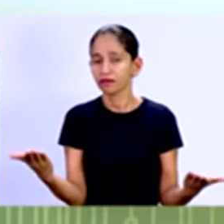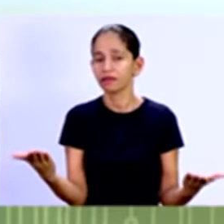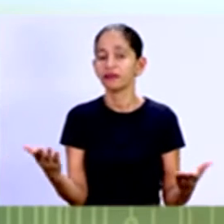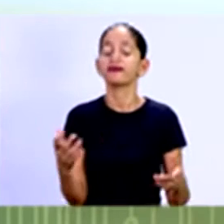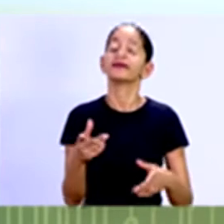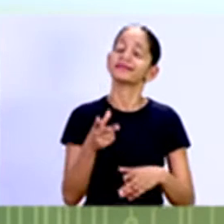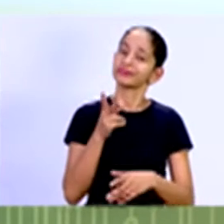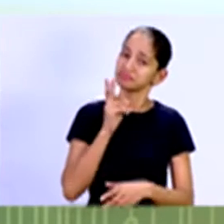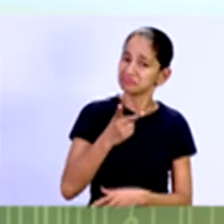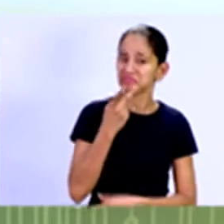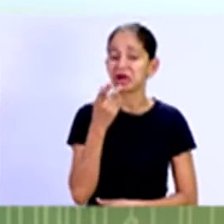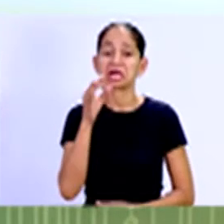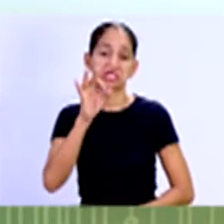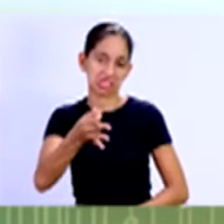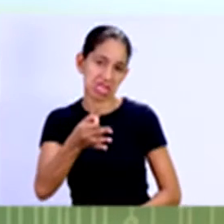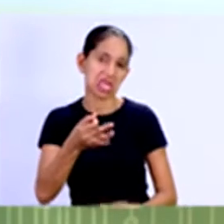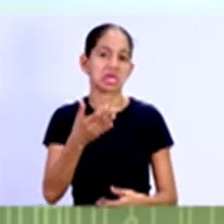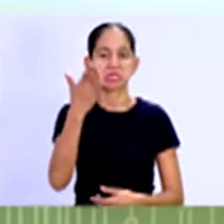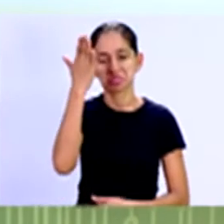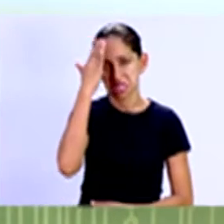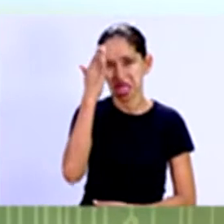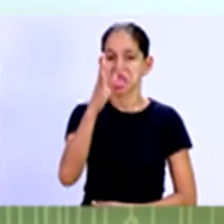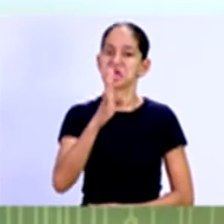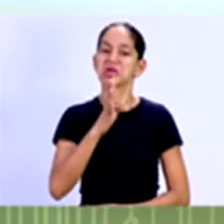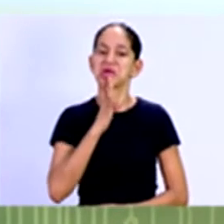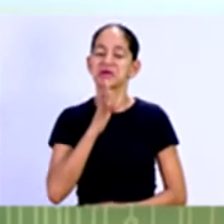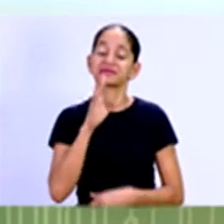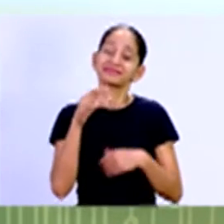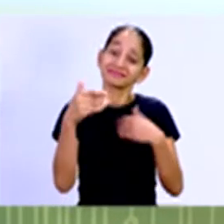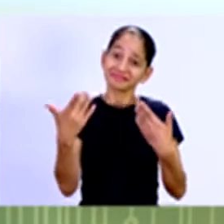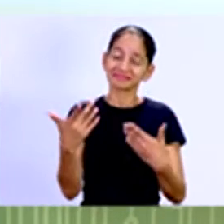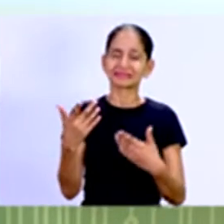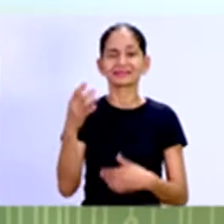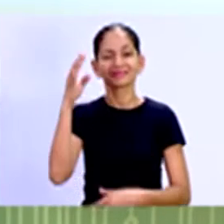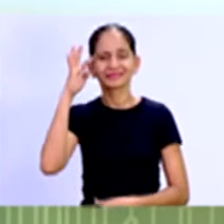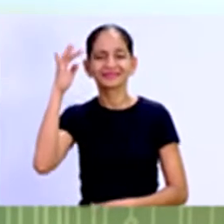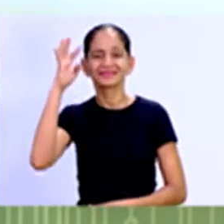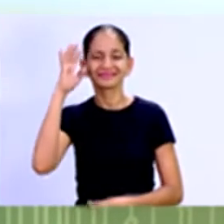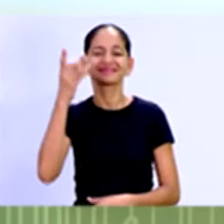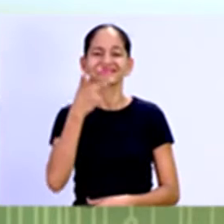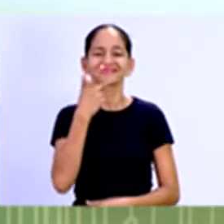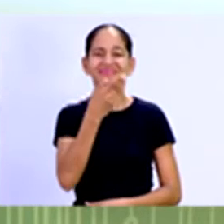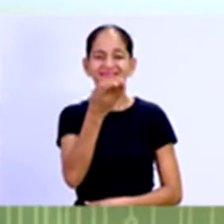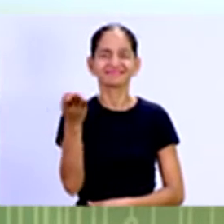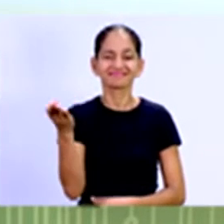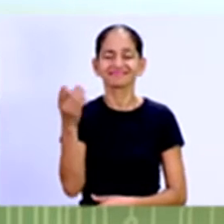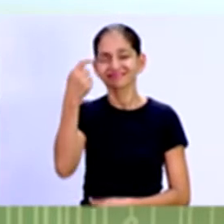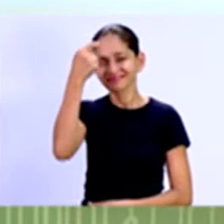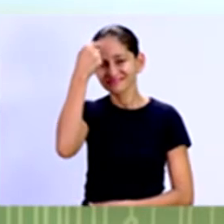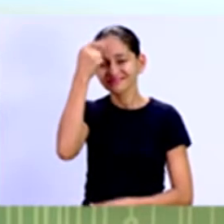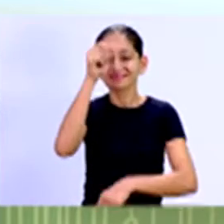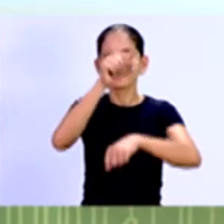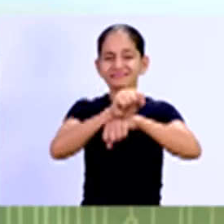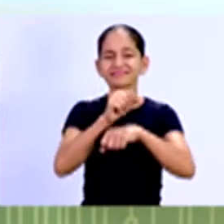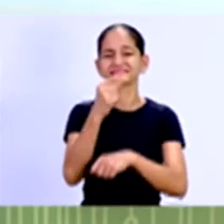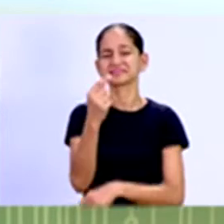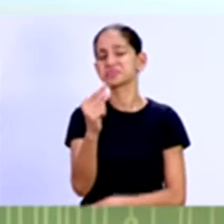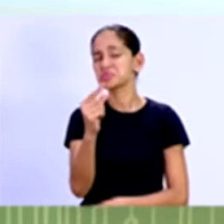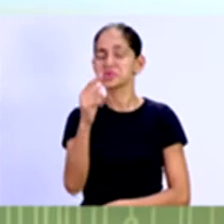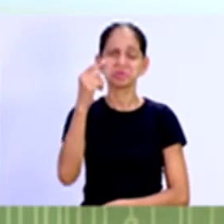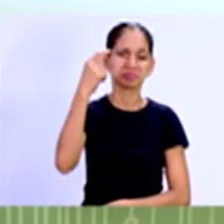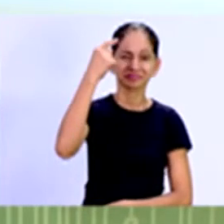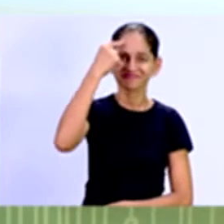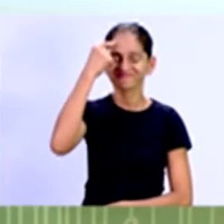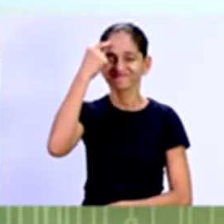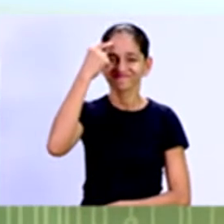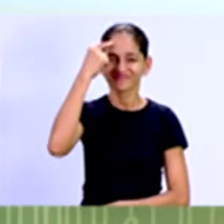nós dissemos que é certo, né? Então, isso é uma reflexão interessante que Kant traz para a gente. Essa capacidade humana de